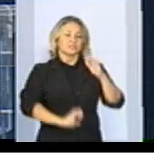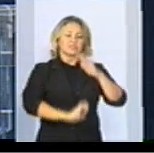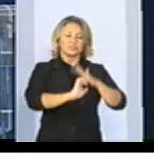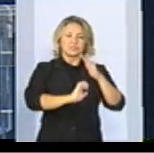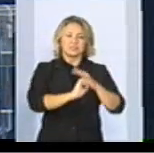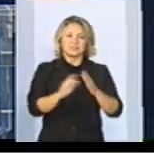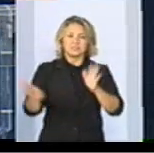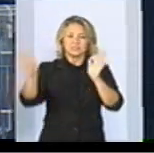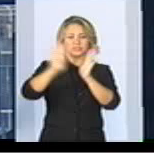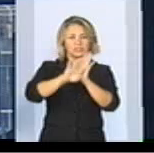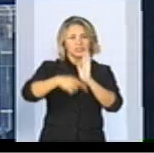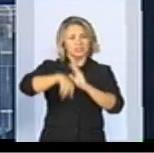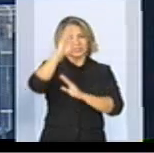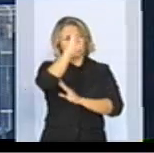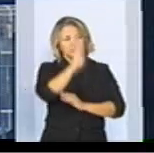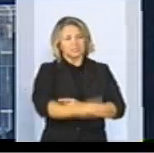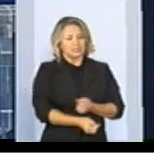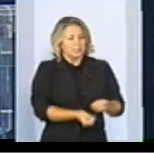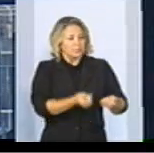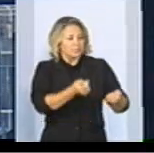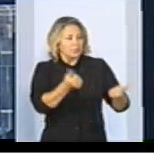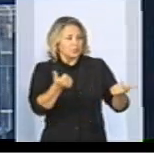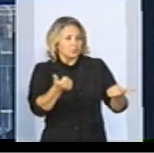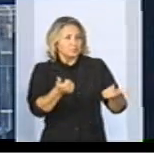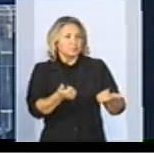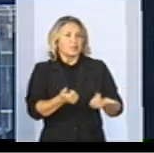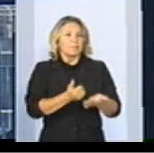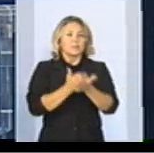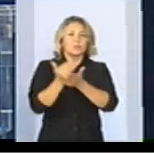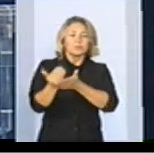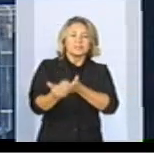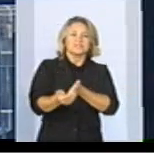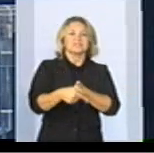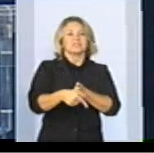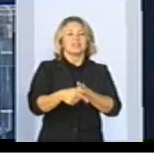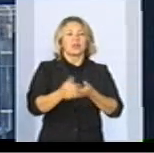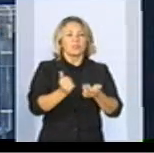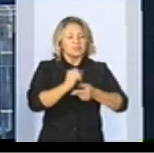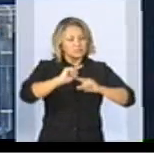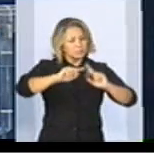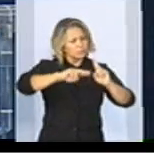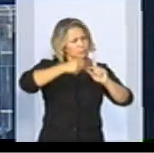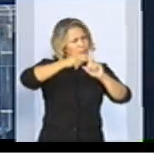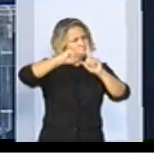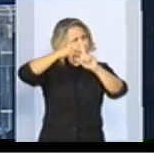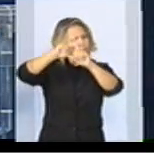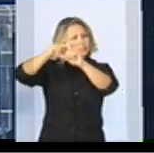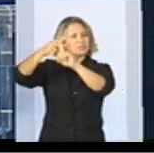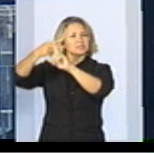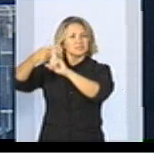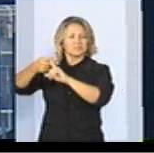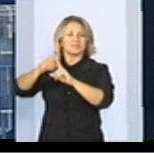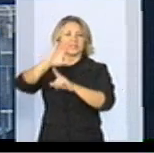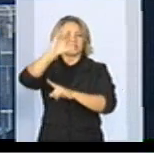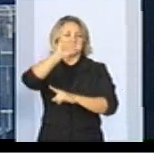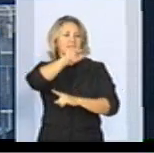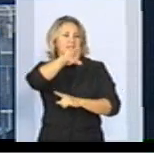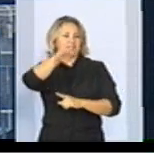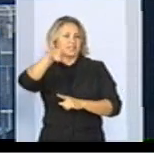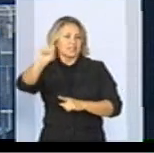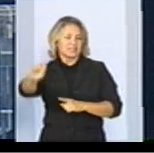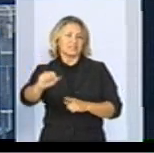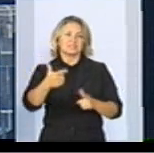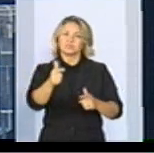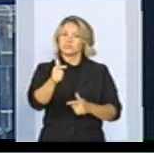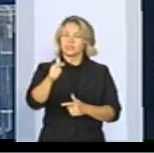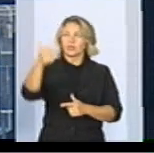canais. Isso a Veridiana já até colocou. A partir daí, elas multiplicam os seus canais e nenhuma outra programadora estrangeira entrou